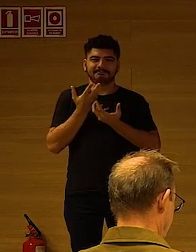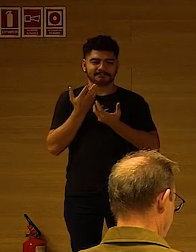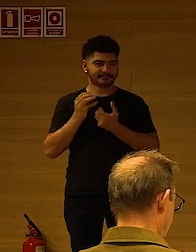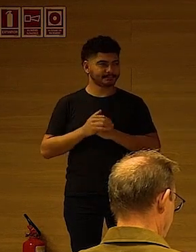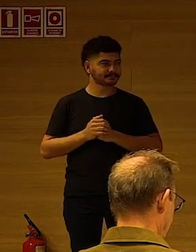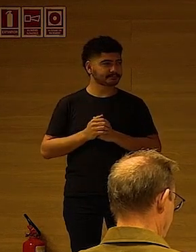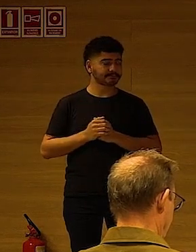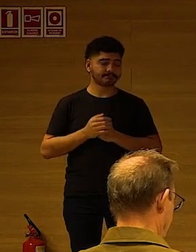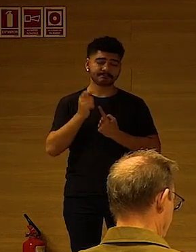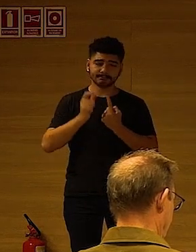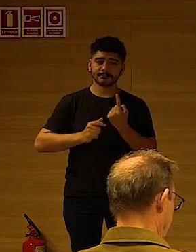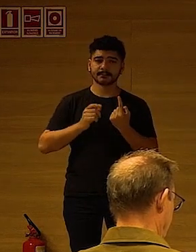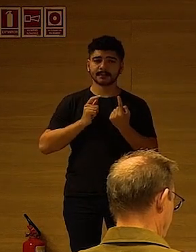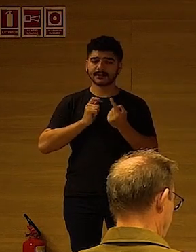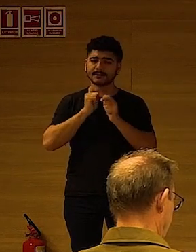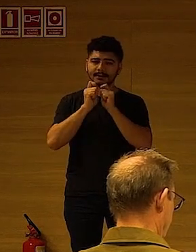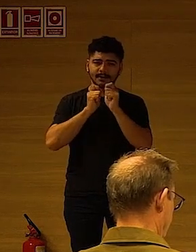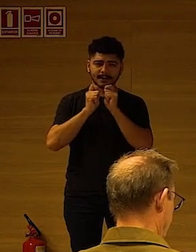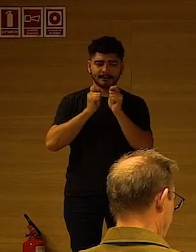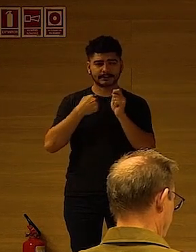Você em uma entrevista das que eu